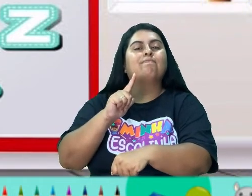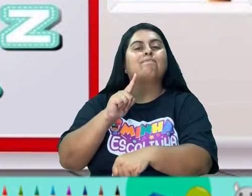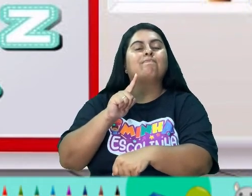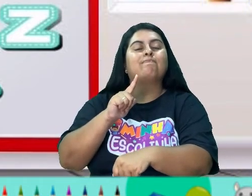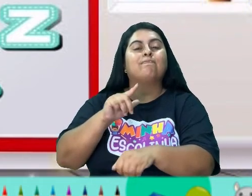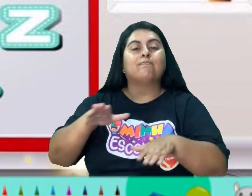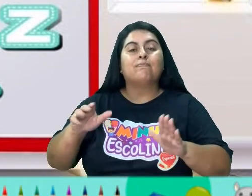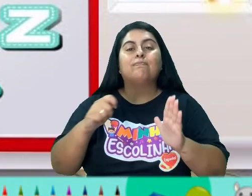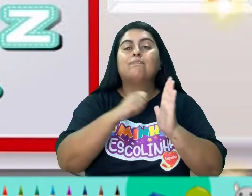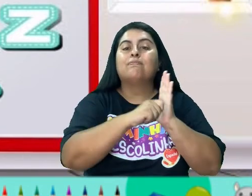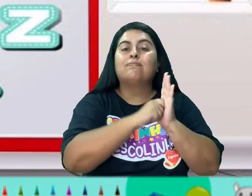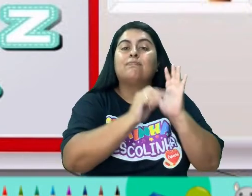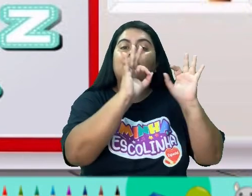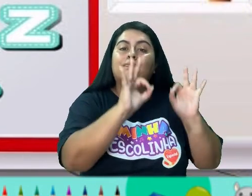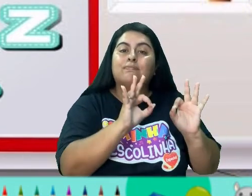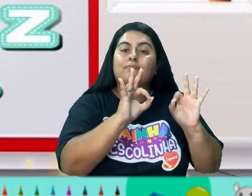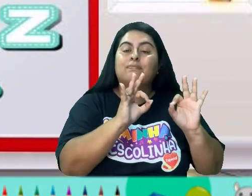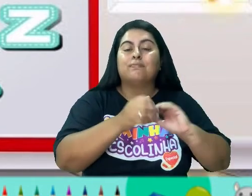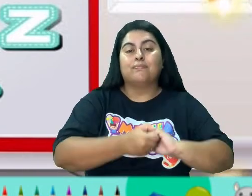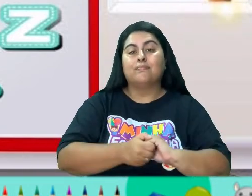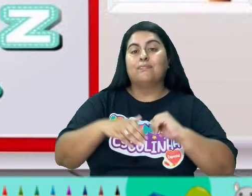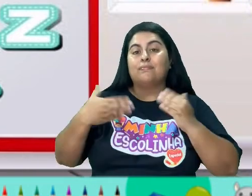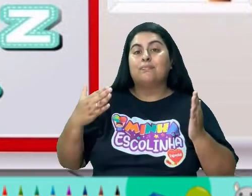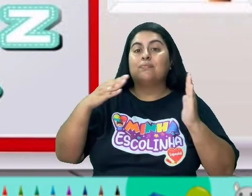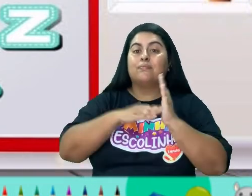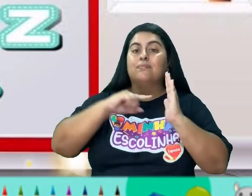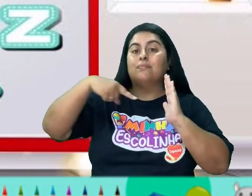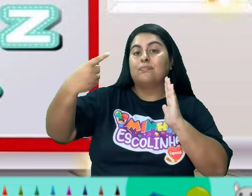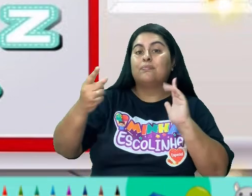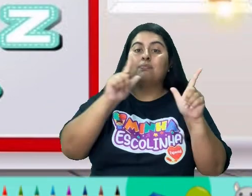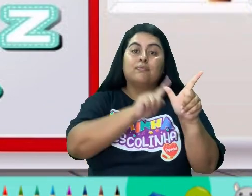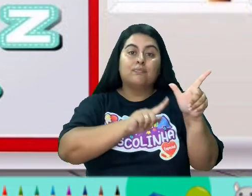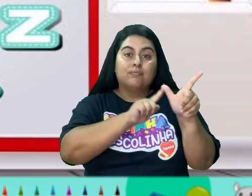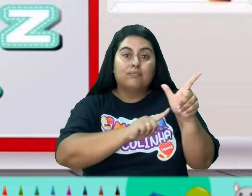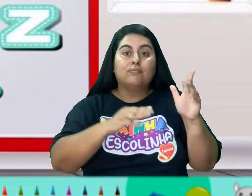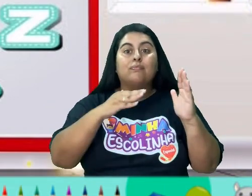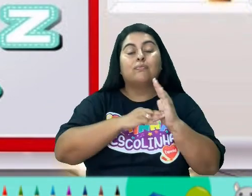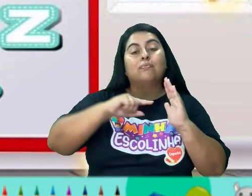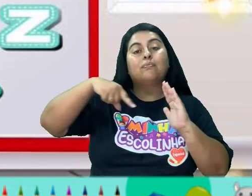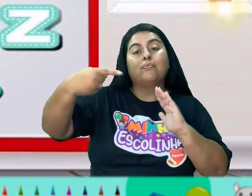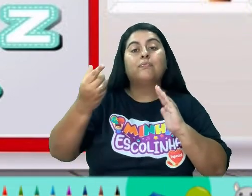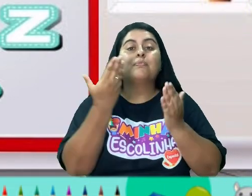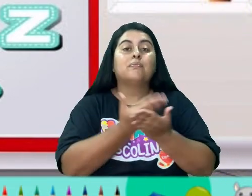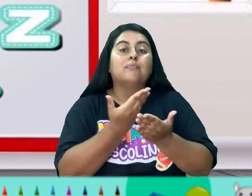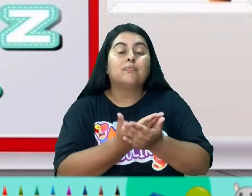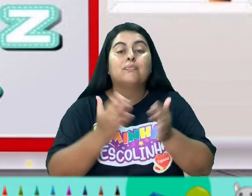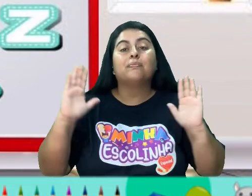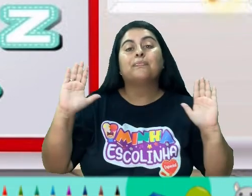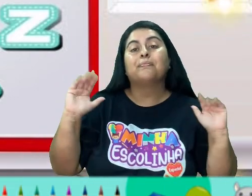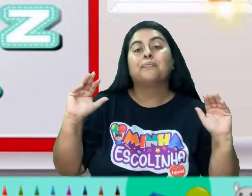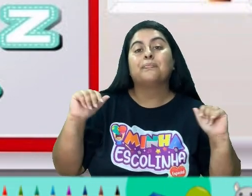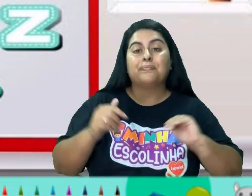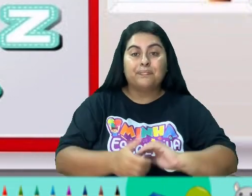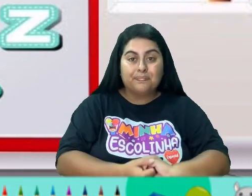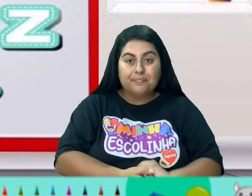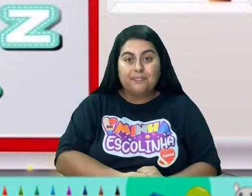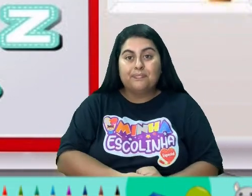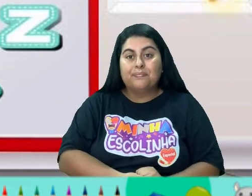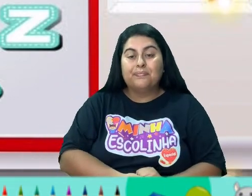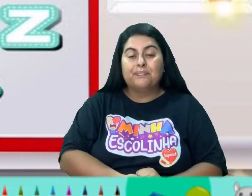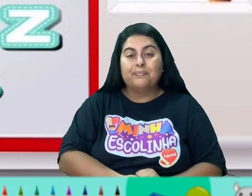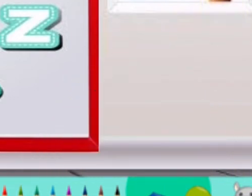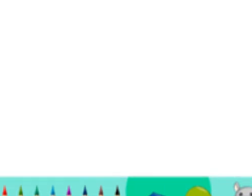sair certinho, ok? Então, até a próxima letrinha! Até a próxima aula! Tchau!